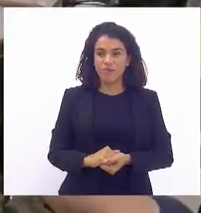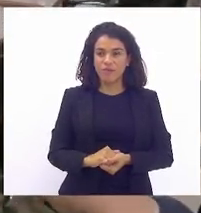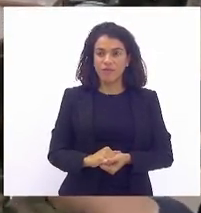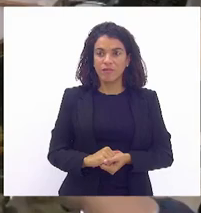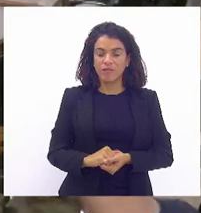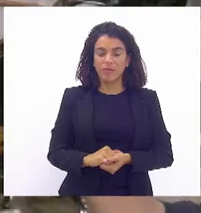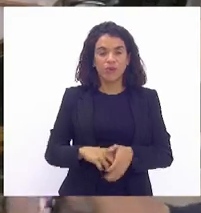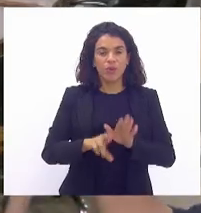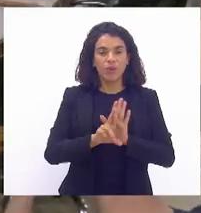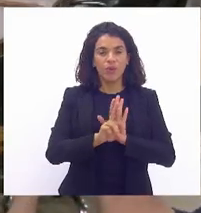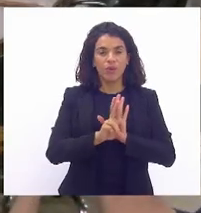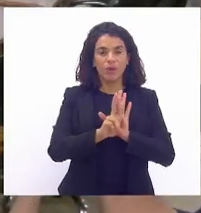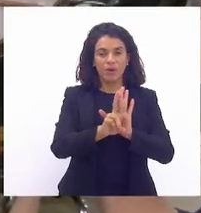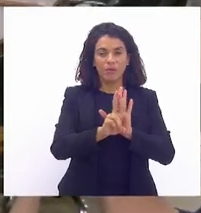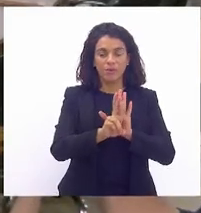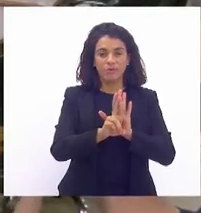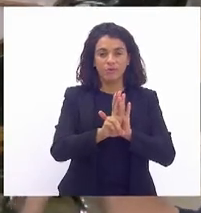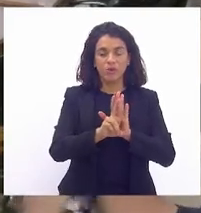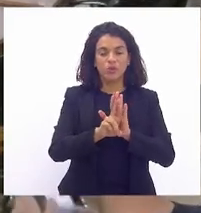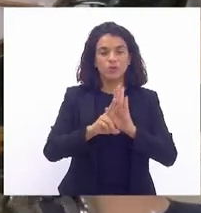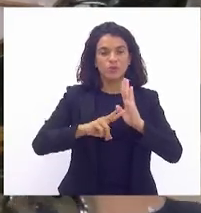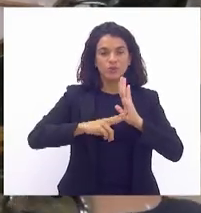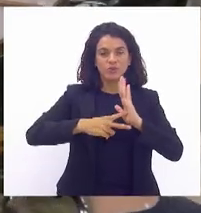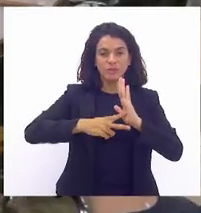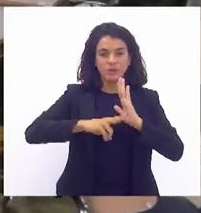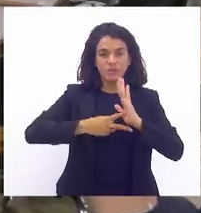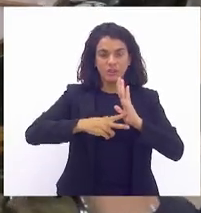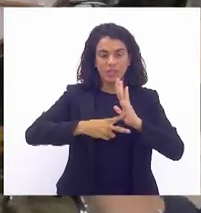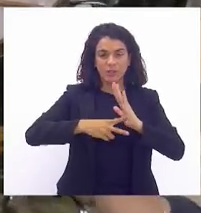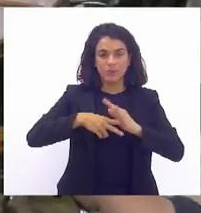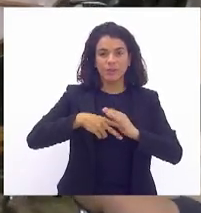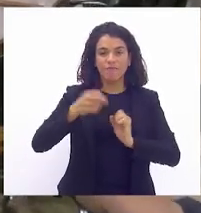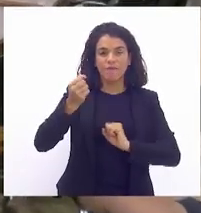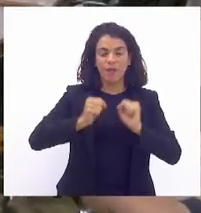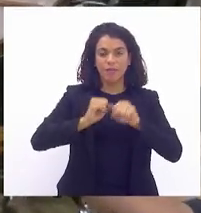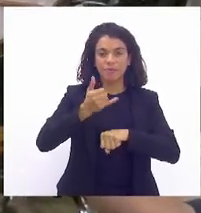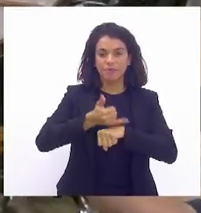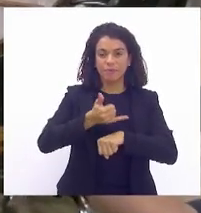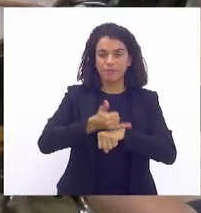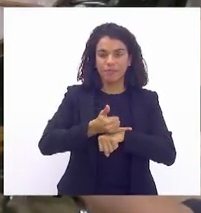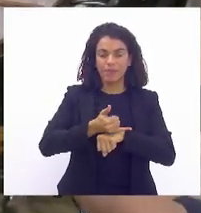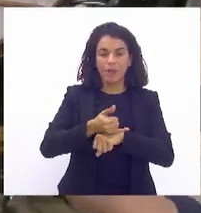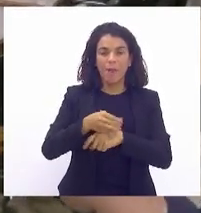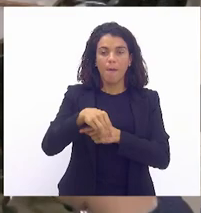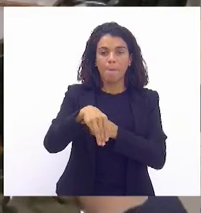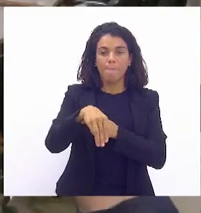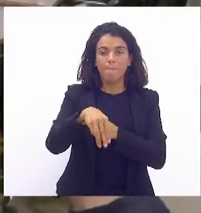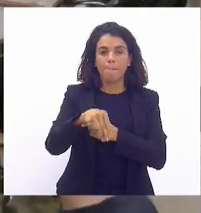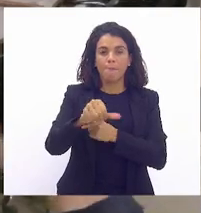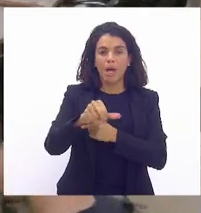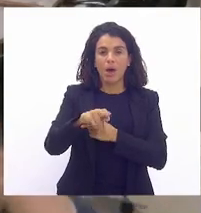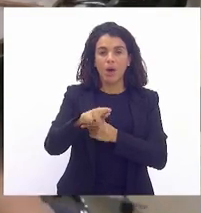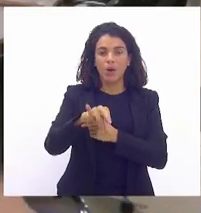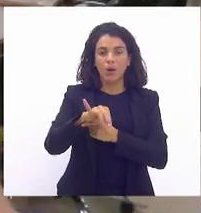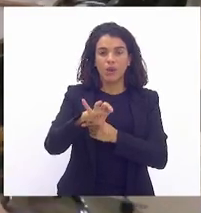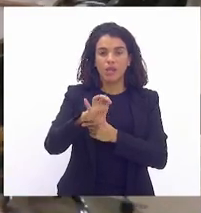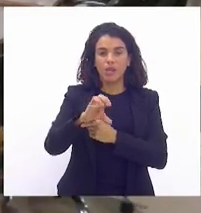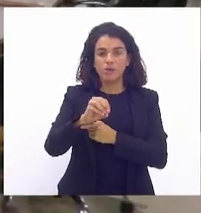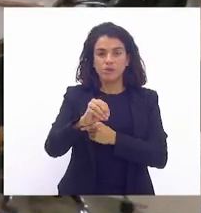O representante do Sindicato dos Metalúrgicos do Sul Fluminense, o senhor Maurício Faustino.